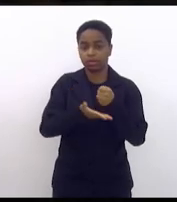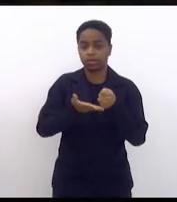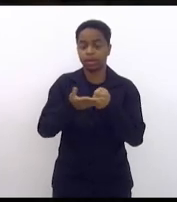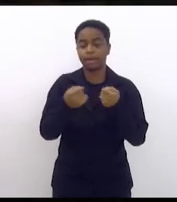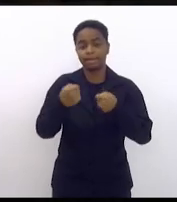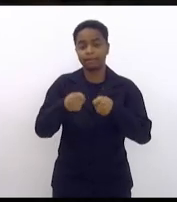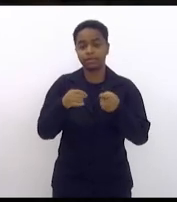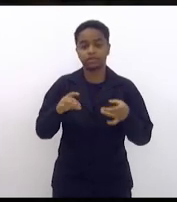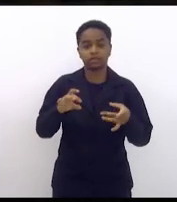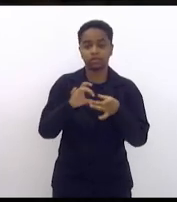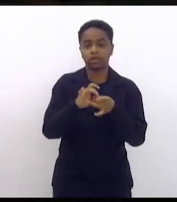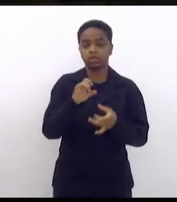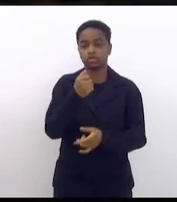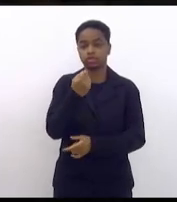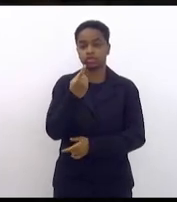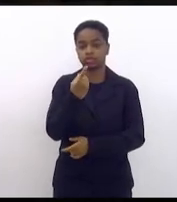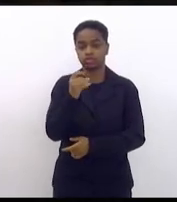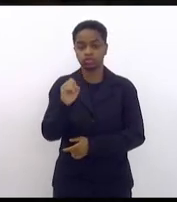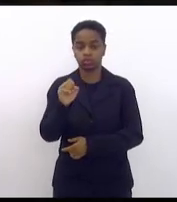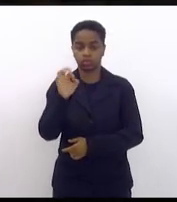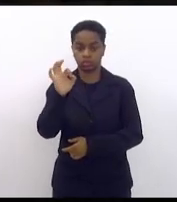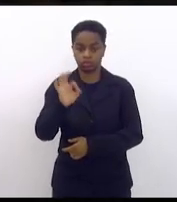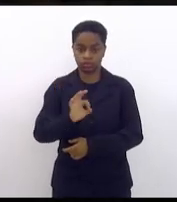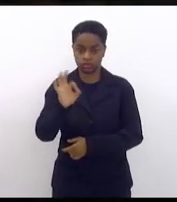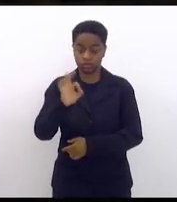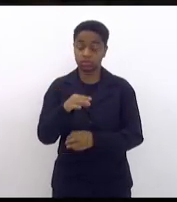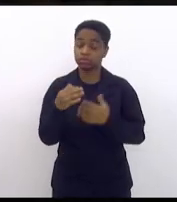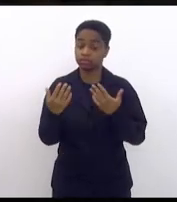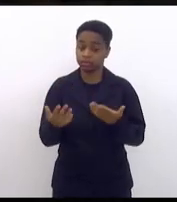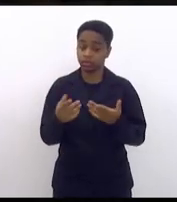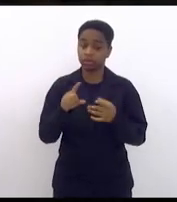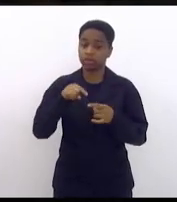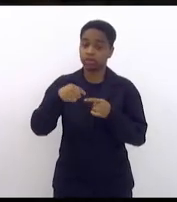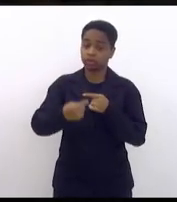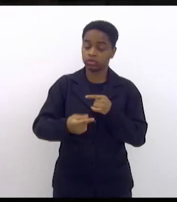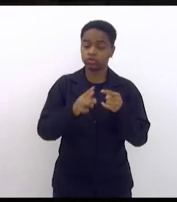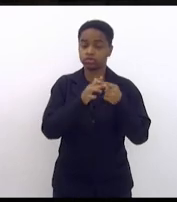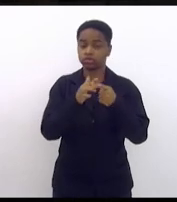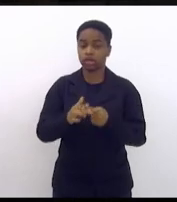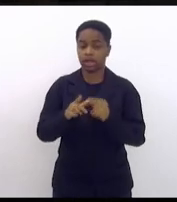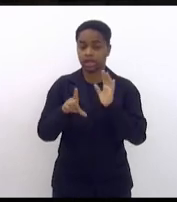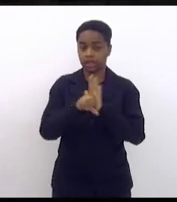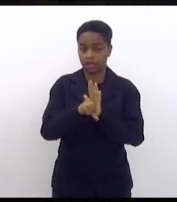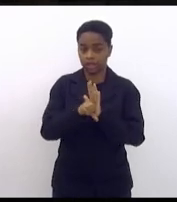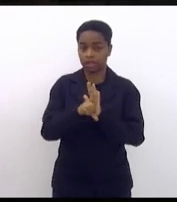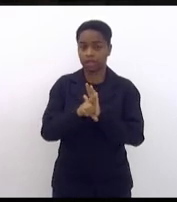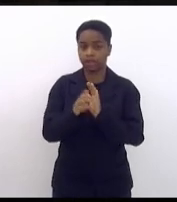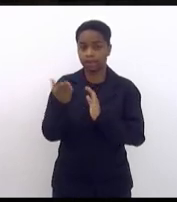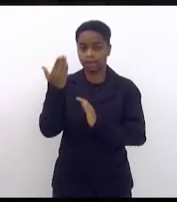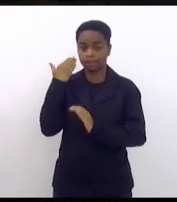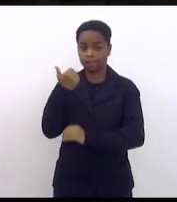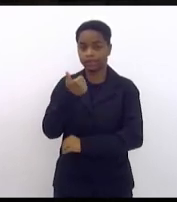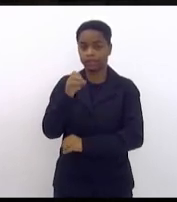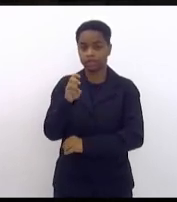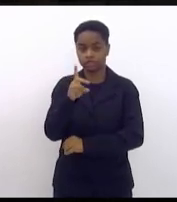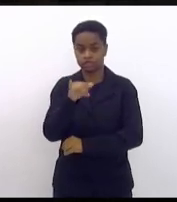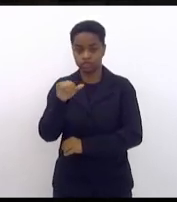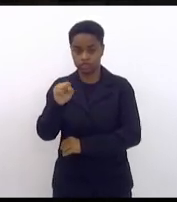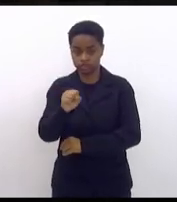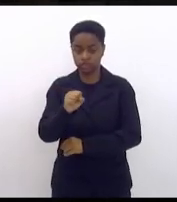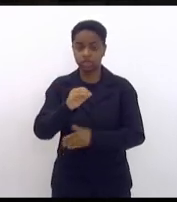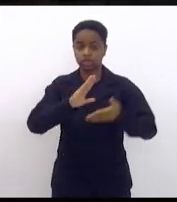modal, 18%. Foi editada a lei, há 15 dias atrás, pelo presidente Lula, que